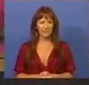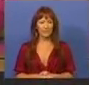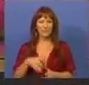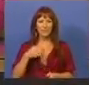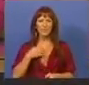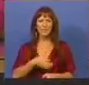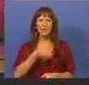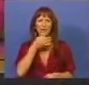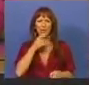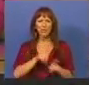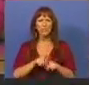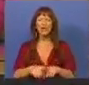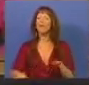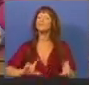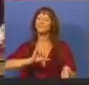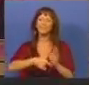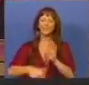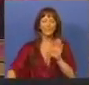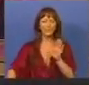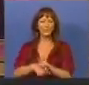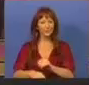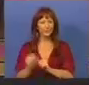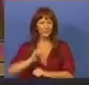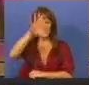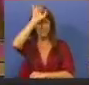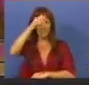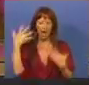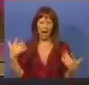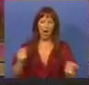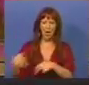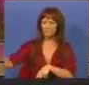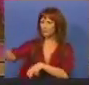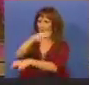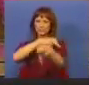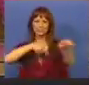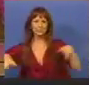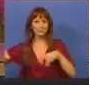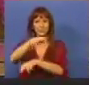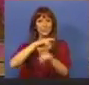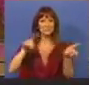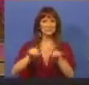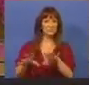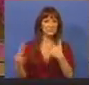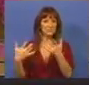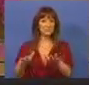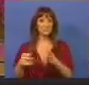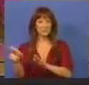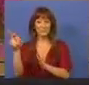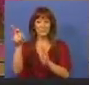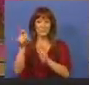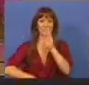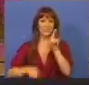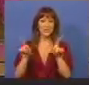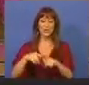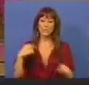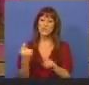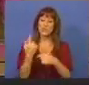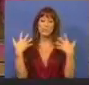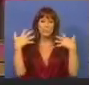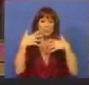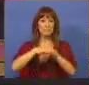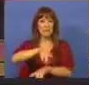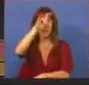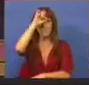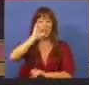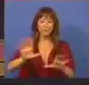fala o projeto de lei do Governo que agora circula acerca do regime dos bens que integram a